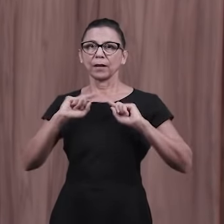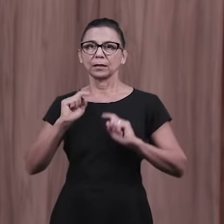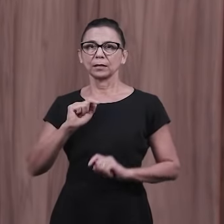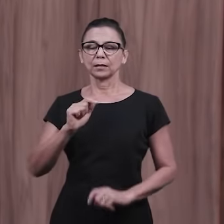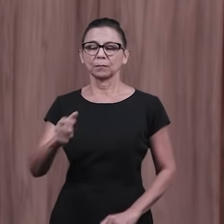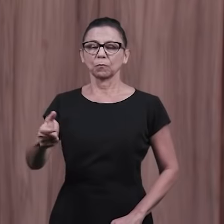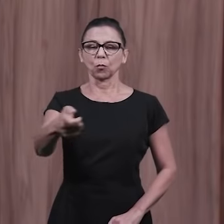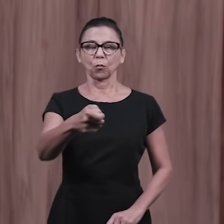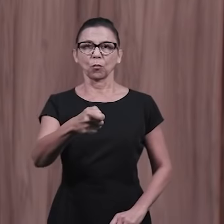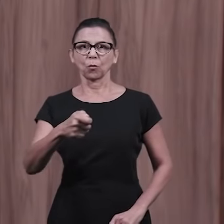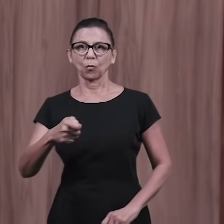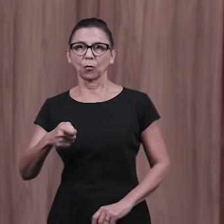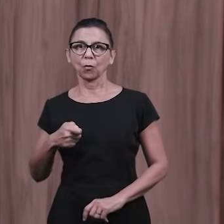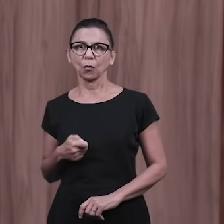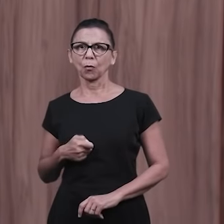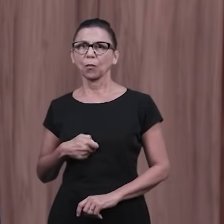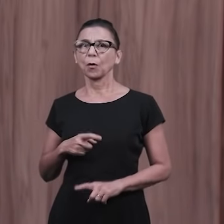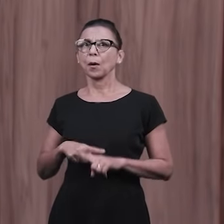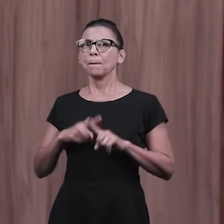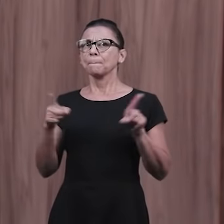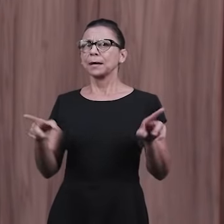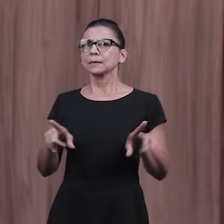ele tocava?